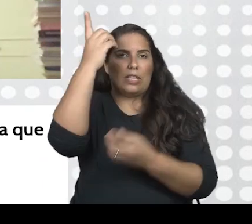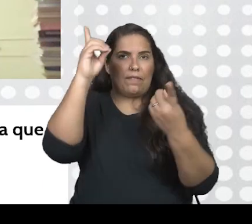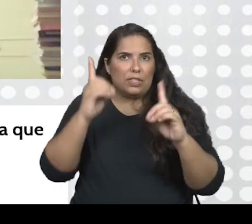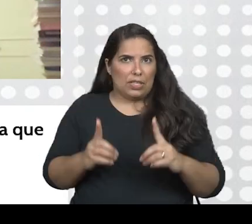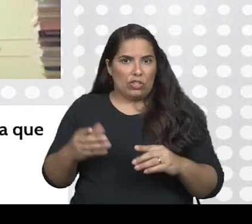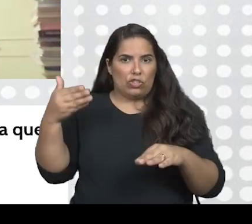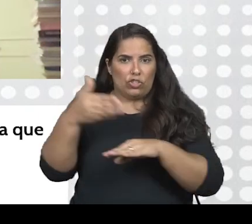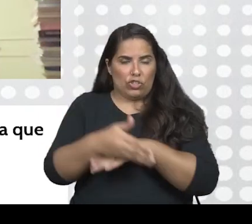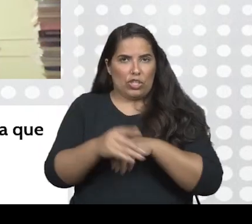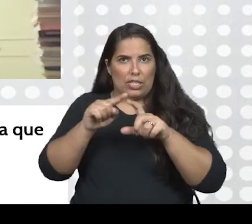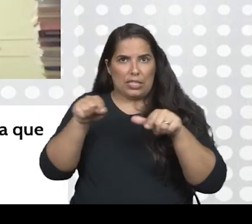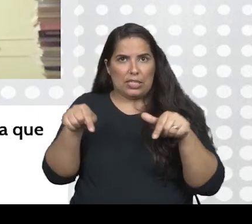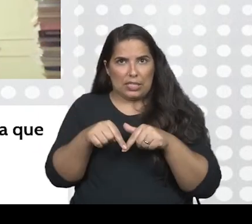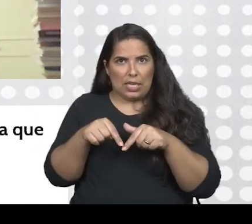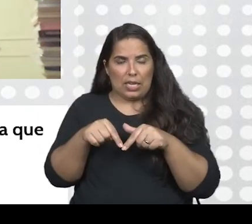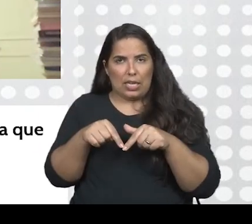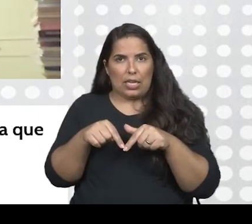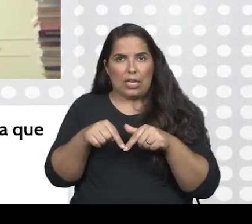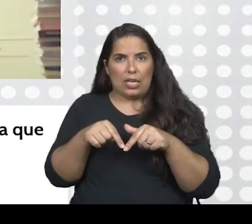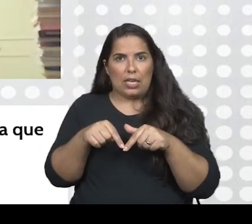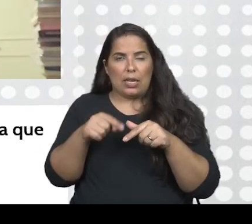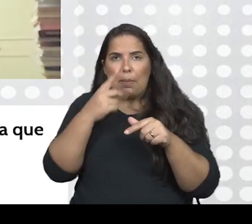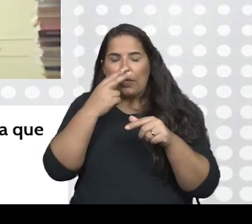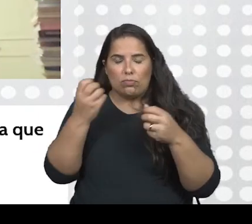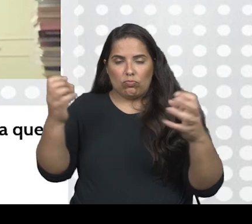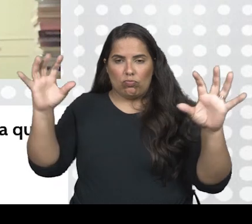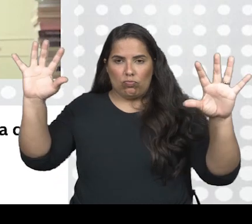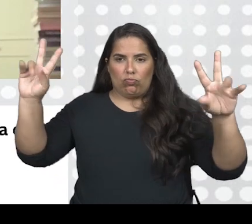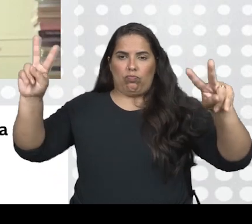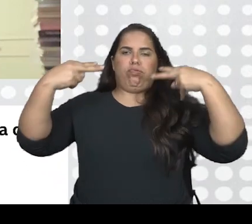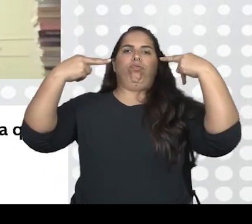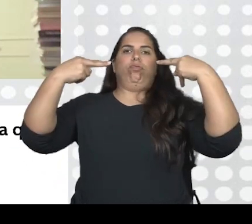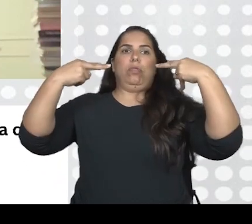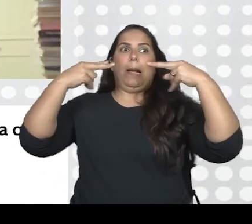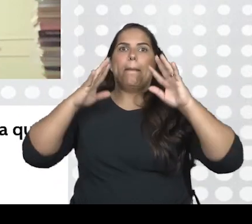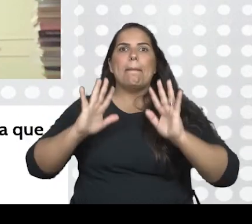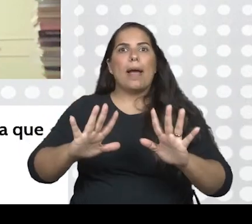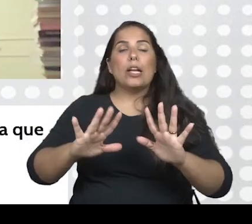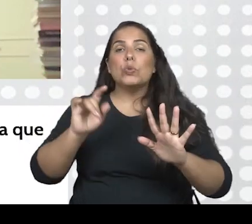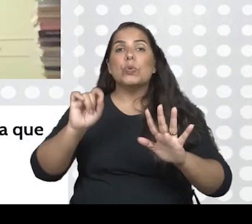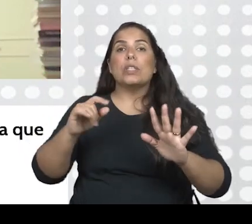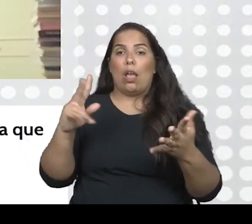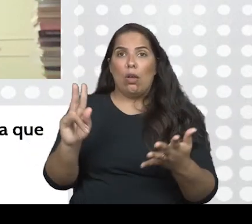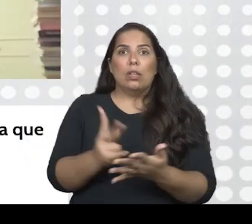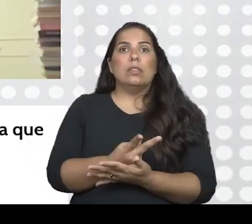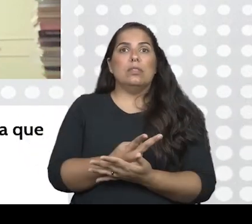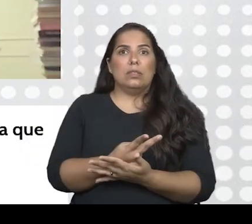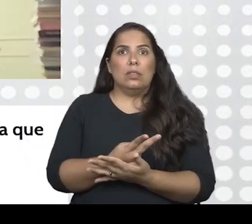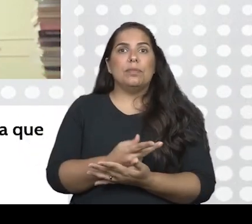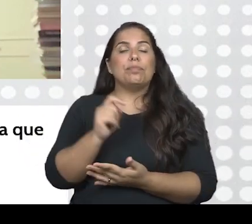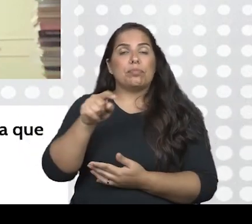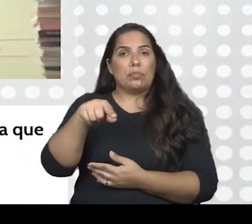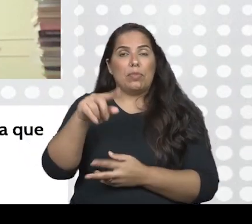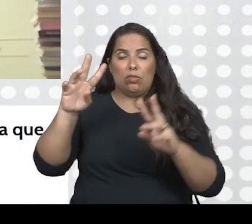deficiência chegou na sala de aula, se ligou um holofote sobre esse aluno. Mas o que acabou acontecendo, que